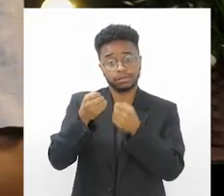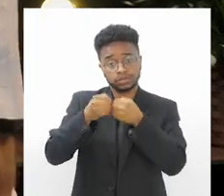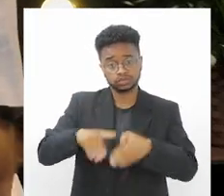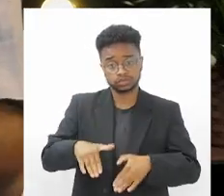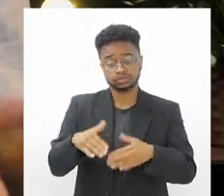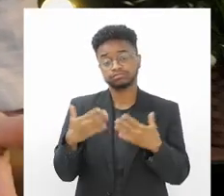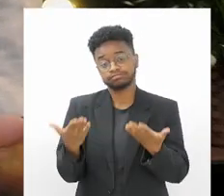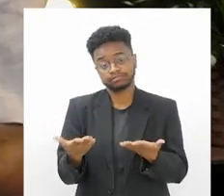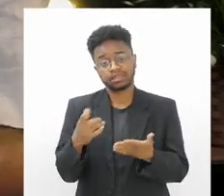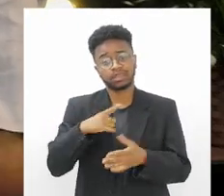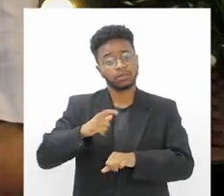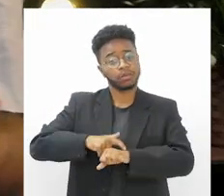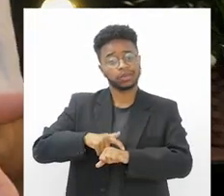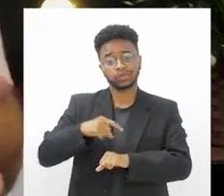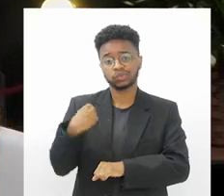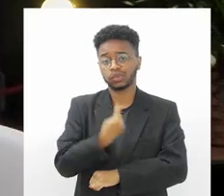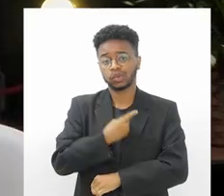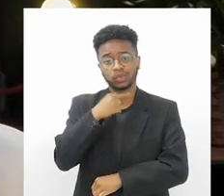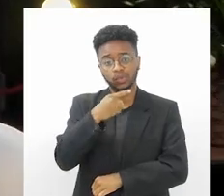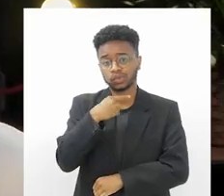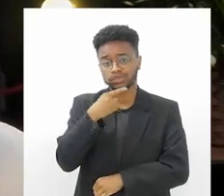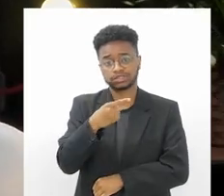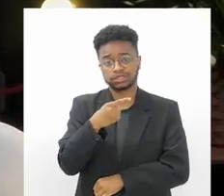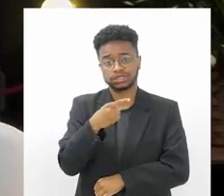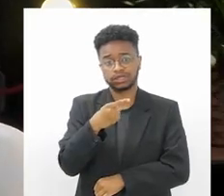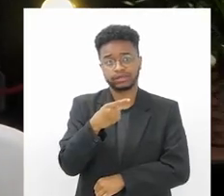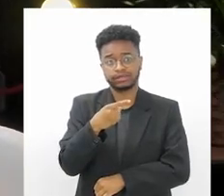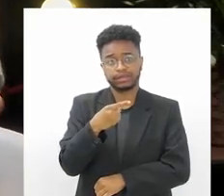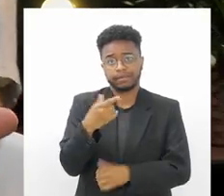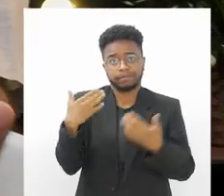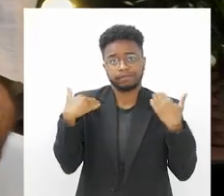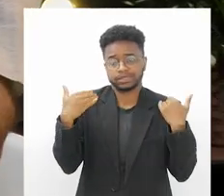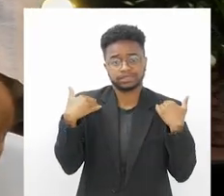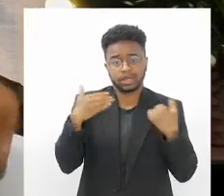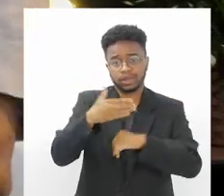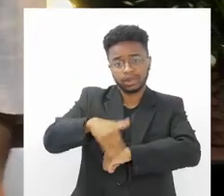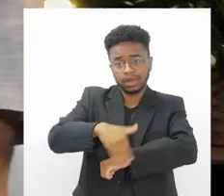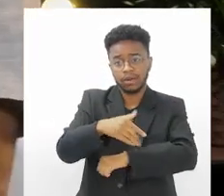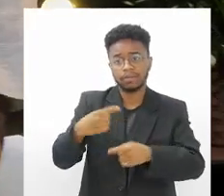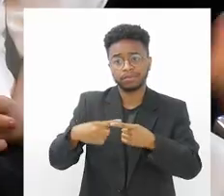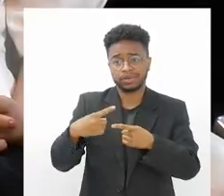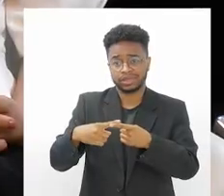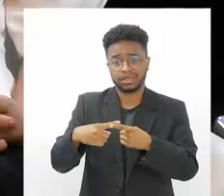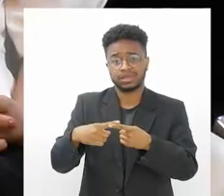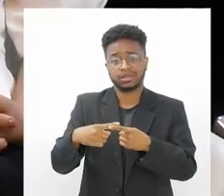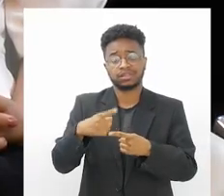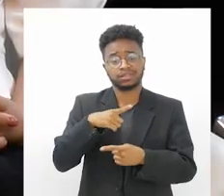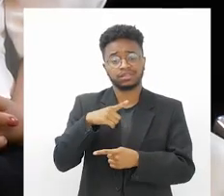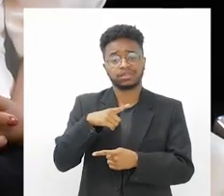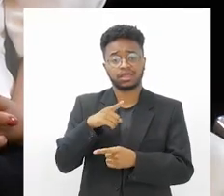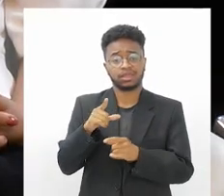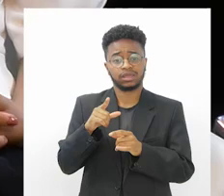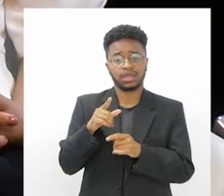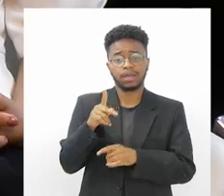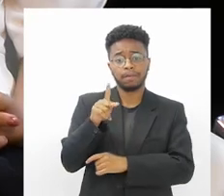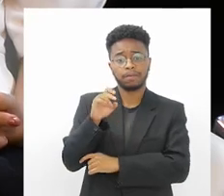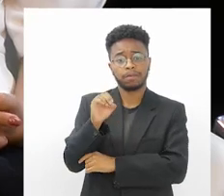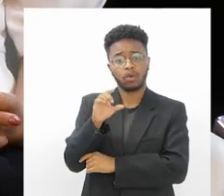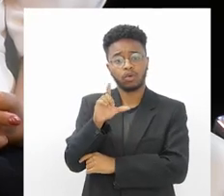impacto. Porque senão vai chegar uma hora que a gente não vai nem poder sair de casa. Não sei se vocês concordam com isso, porque a poluição é tanta, sim,